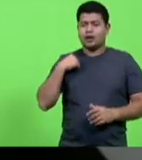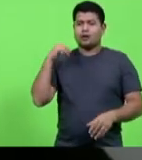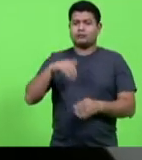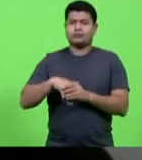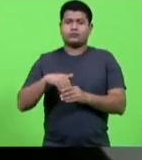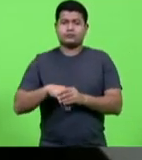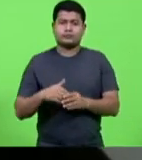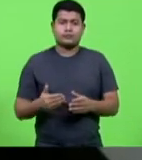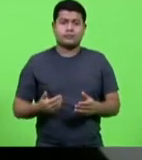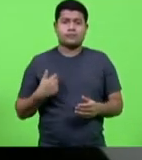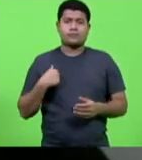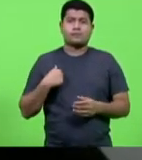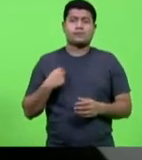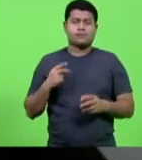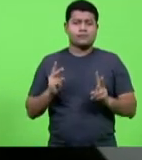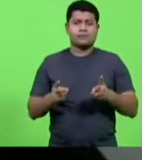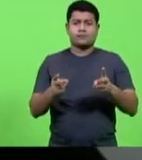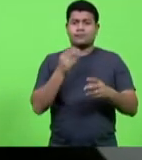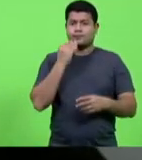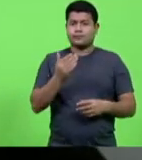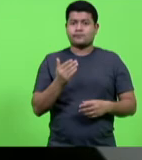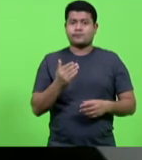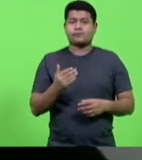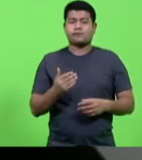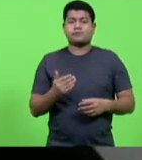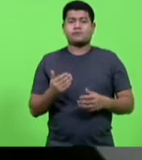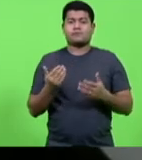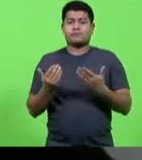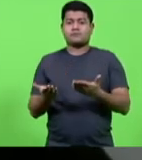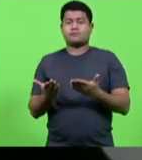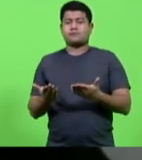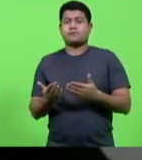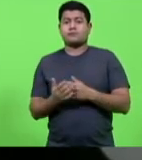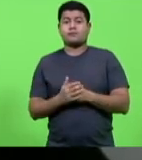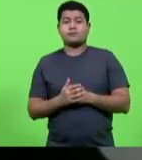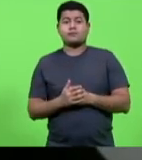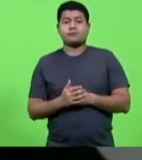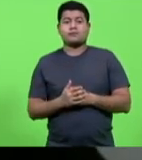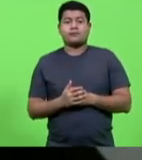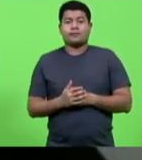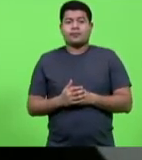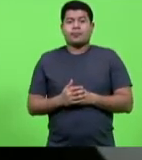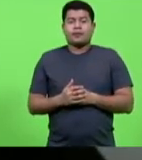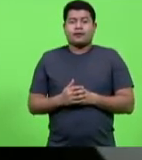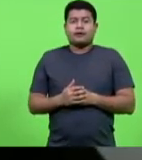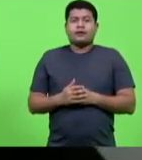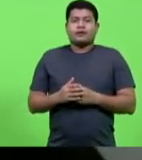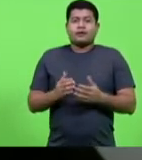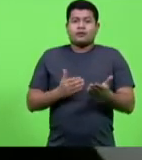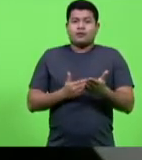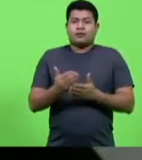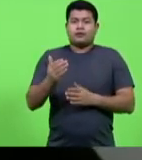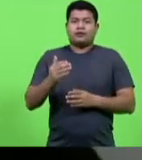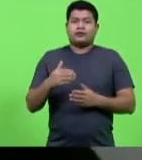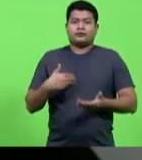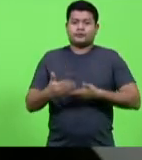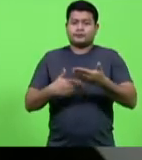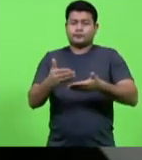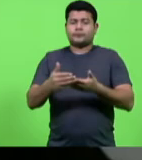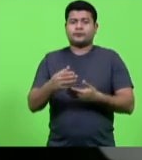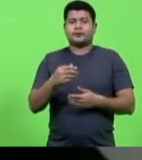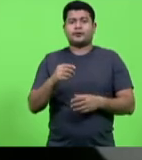estou constantemente solicitando que viesse esse projeto em votação, uma vez que está desde o final do mês de março em tramitação aqui na